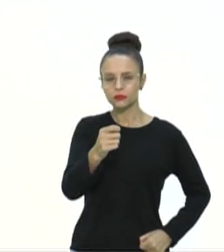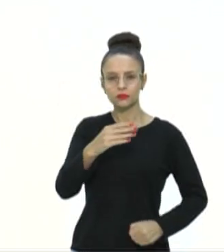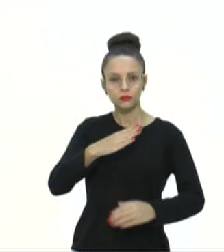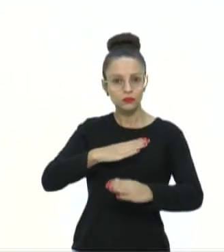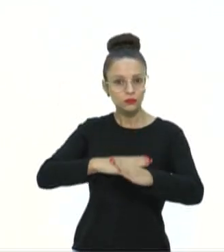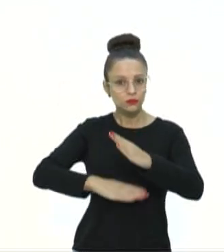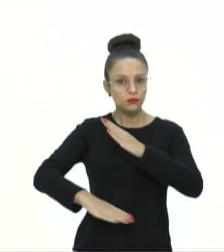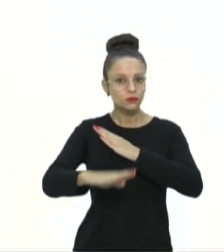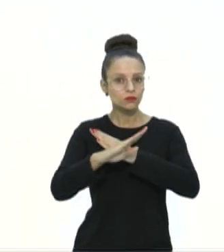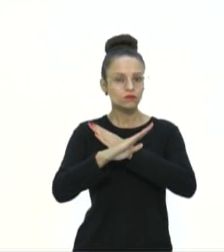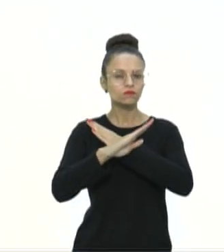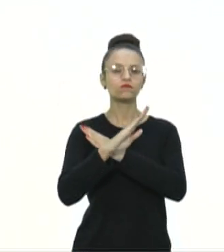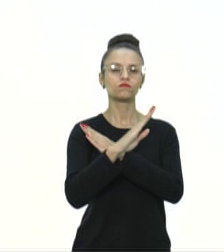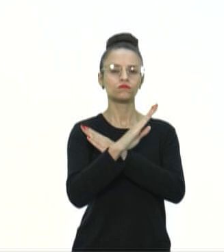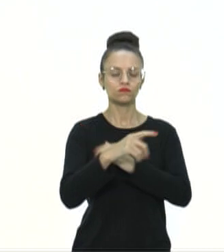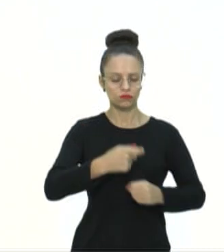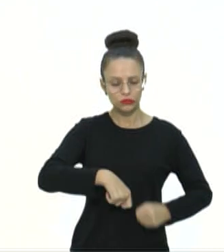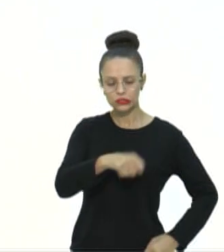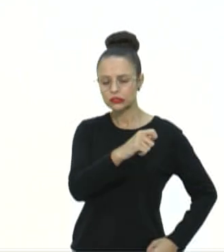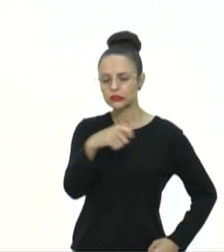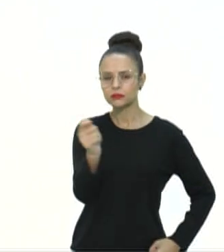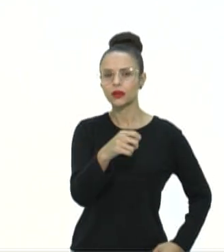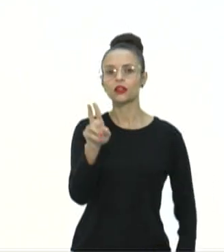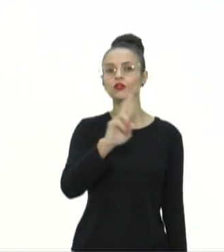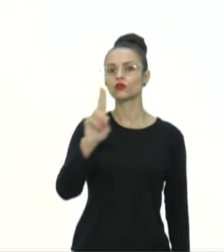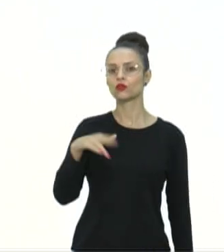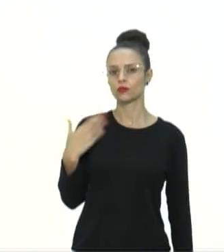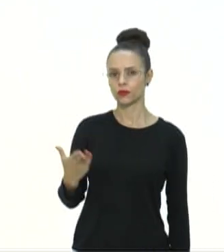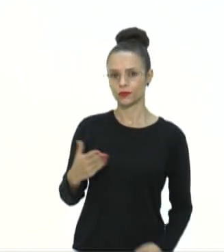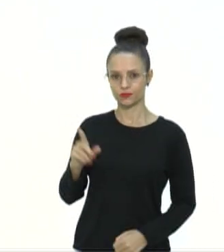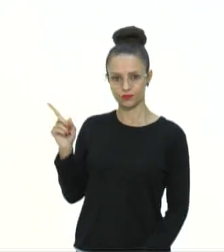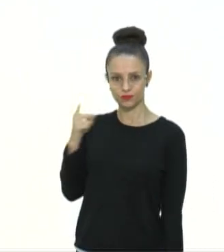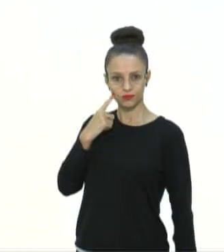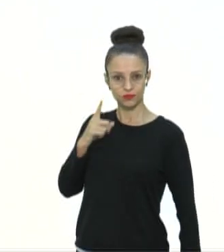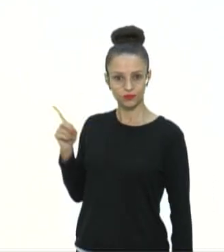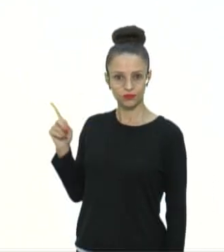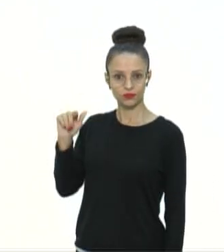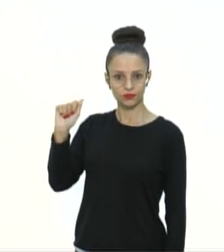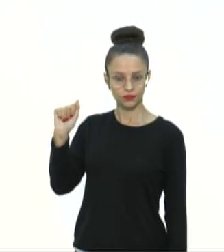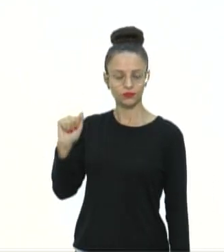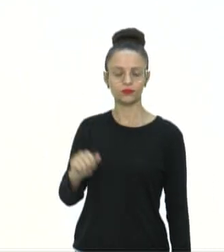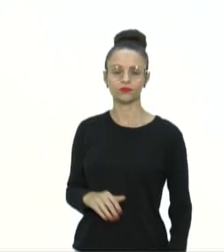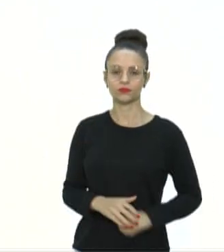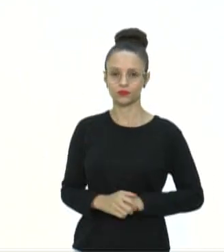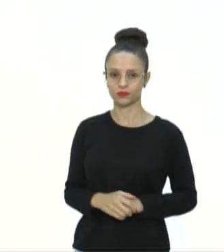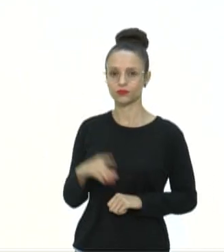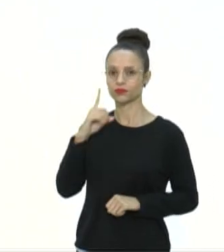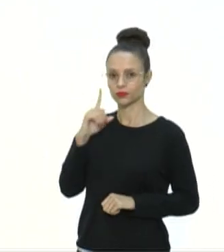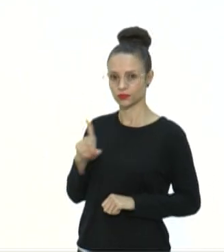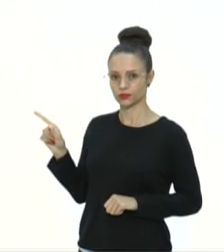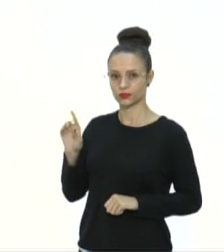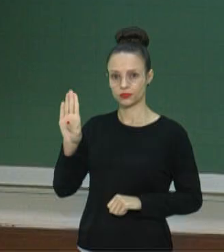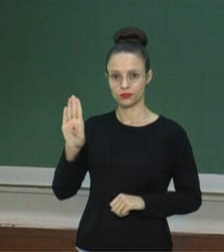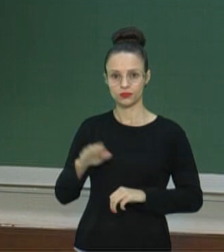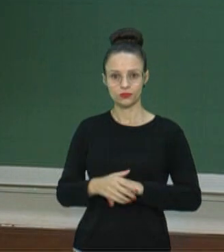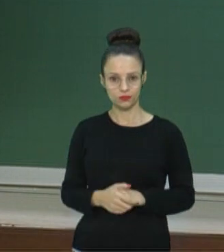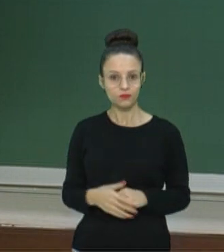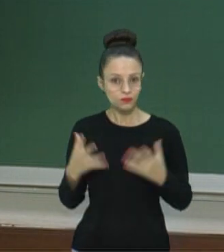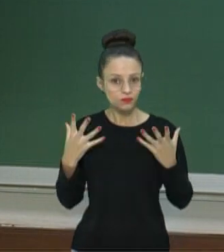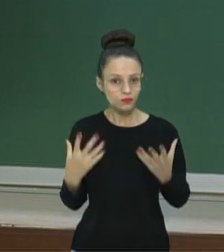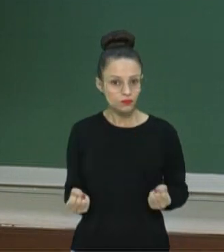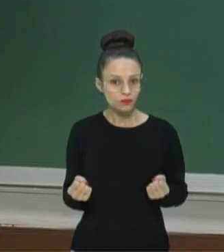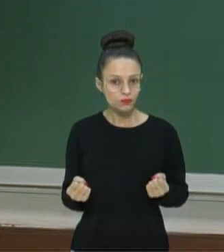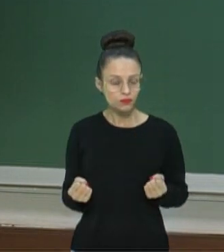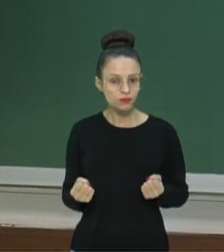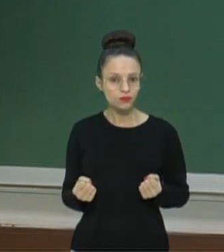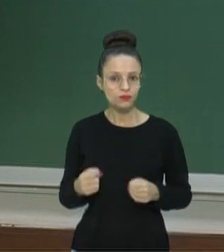à sua principal espada samurai? A. Wakizan ou katana? Vamos